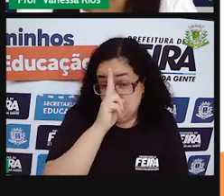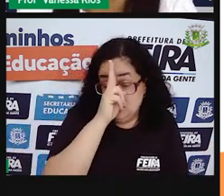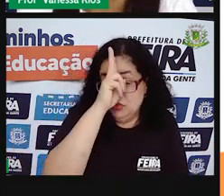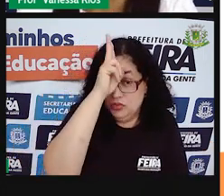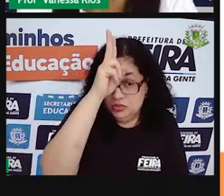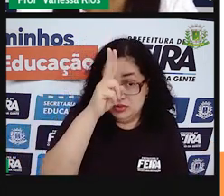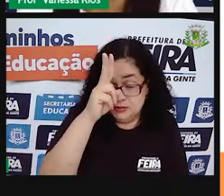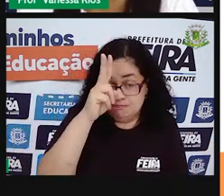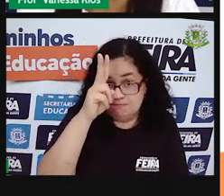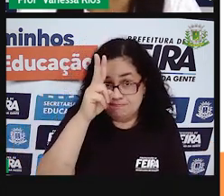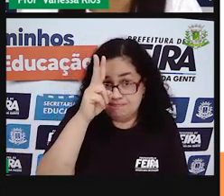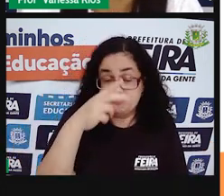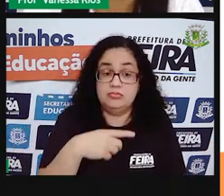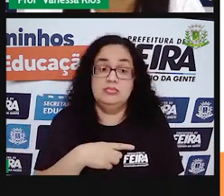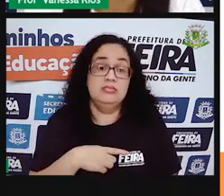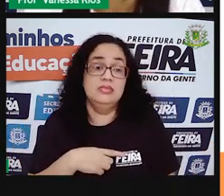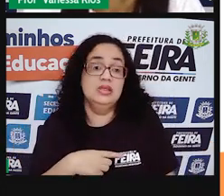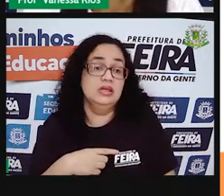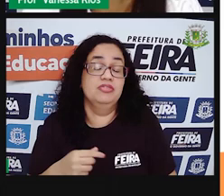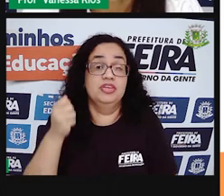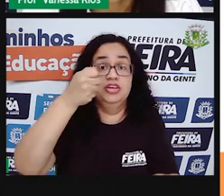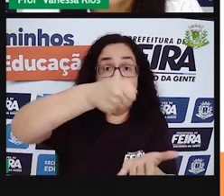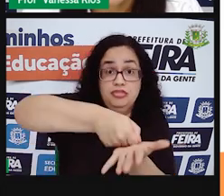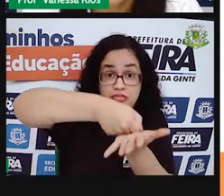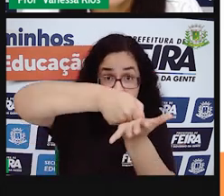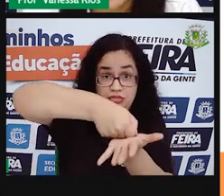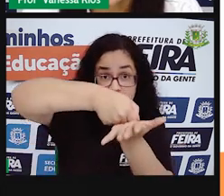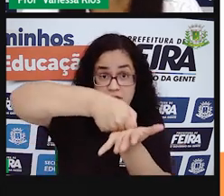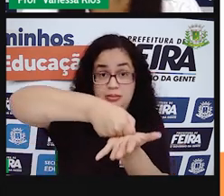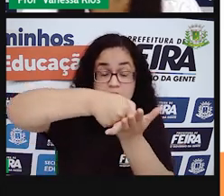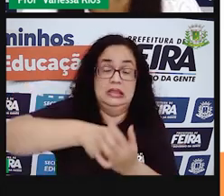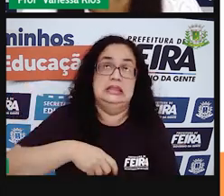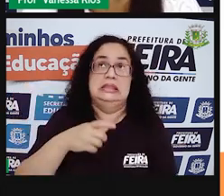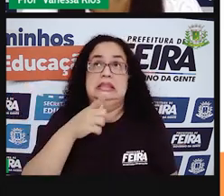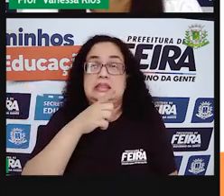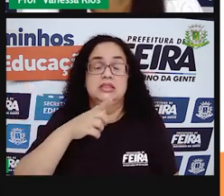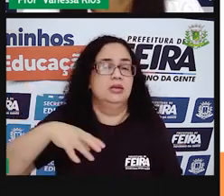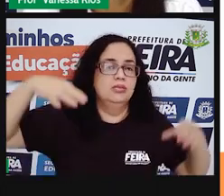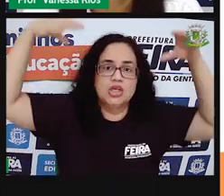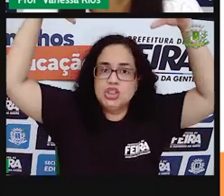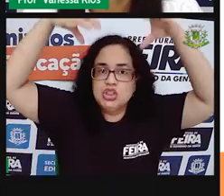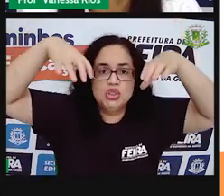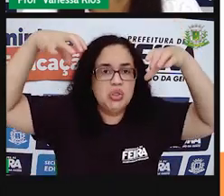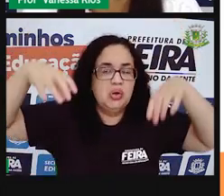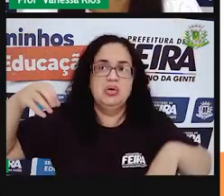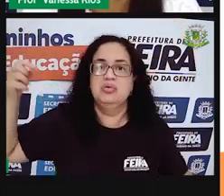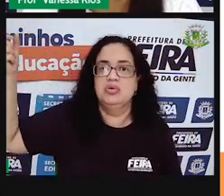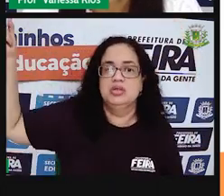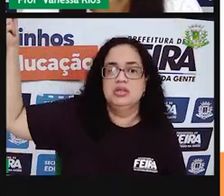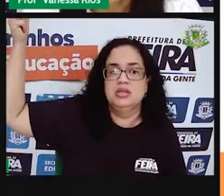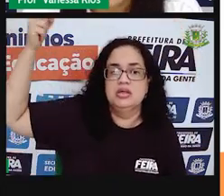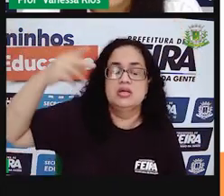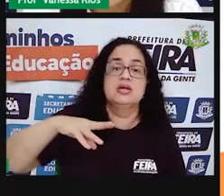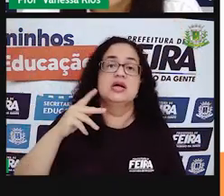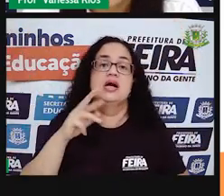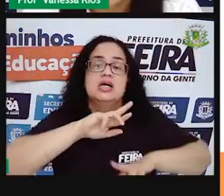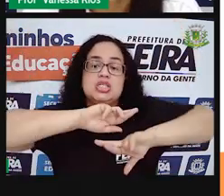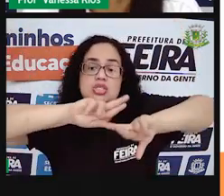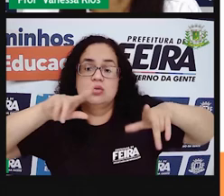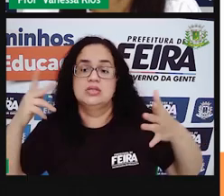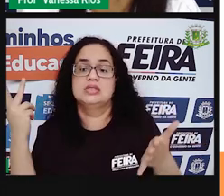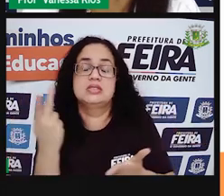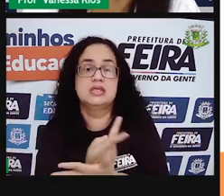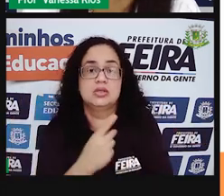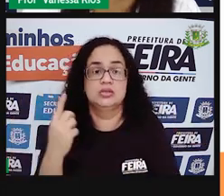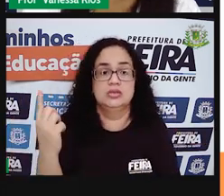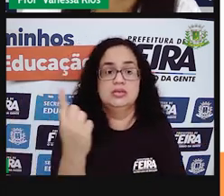né? Suporte aí às pressões do tempo, do passar do tempo e também as coisas que acontecem ao redor,